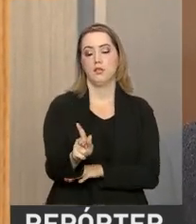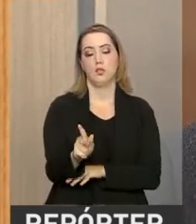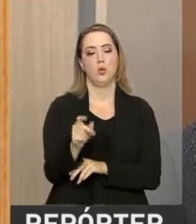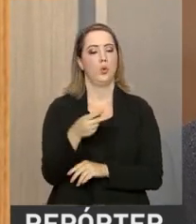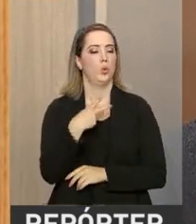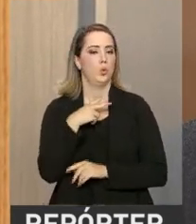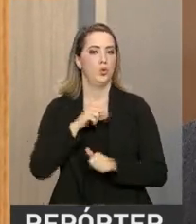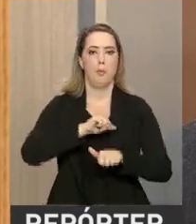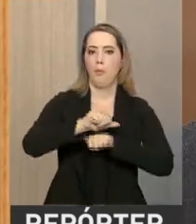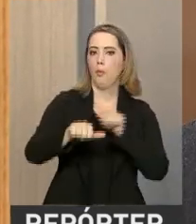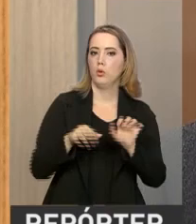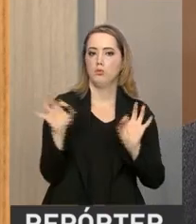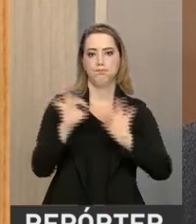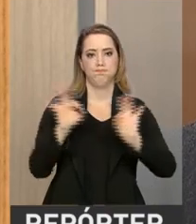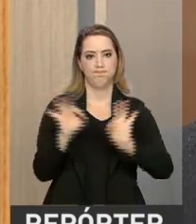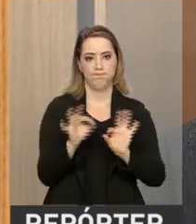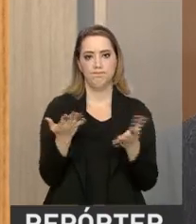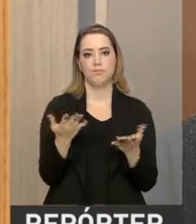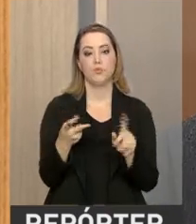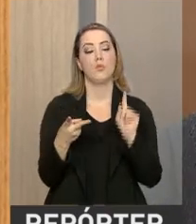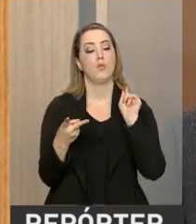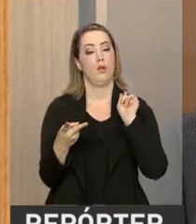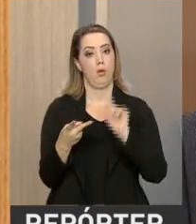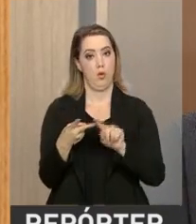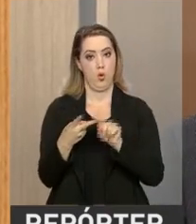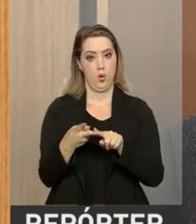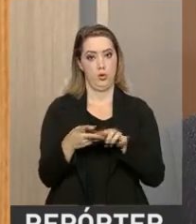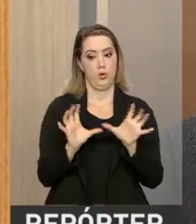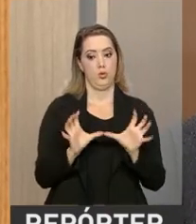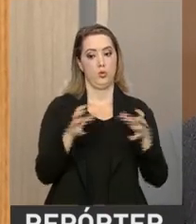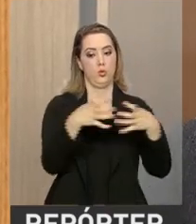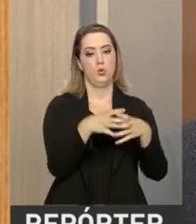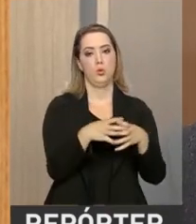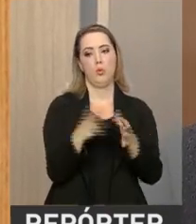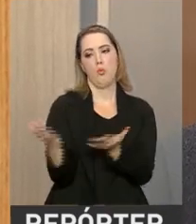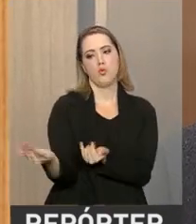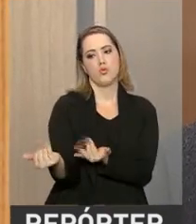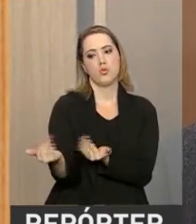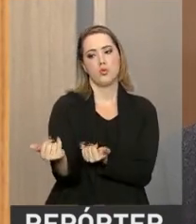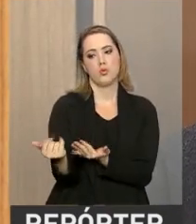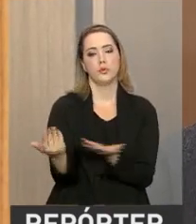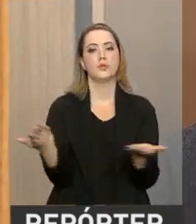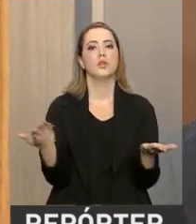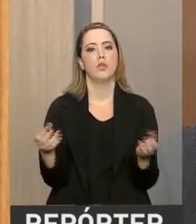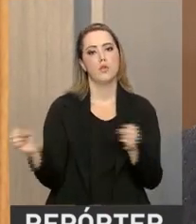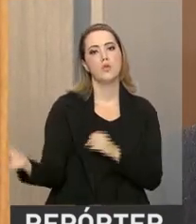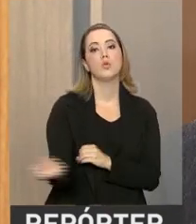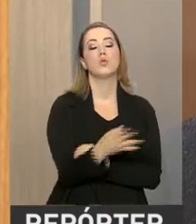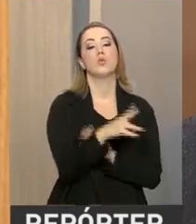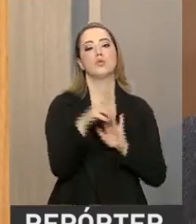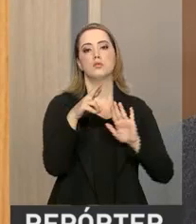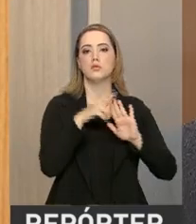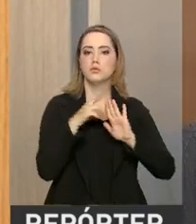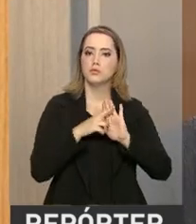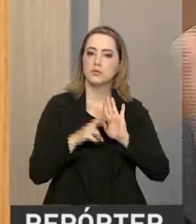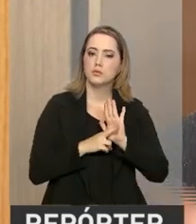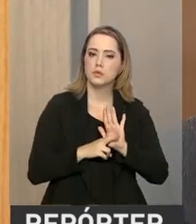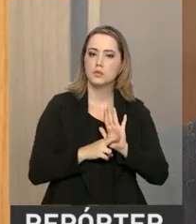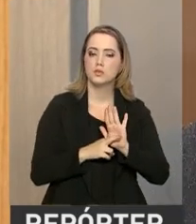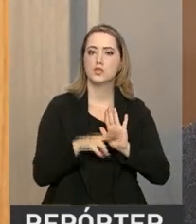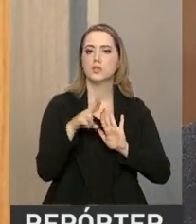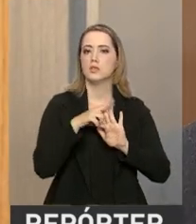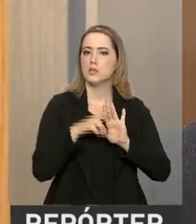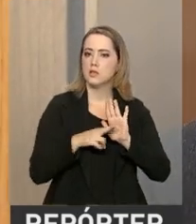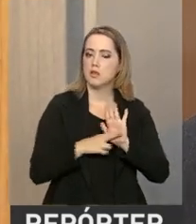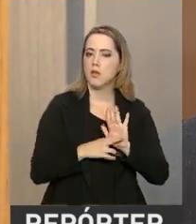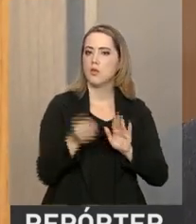mudar absolutamente nada para essas pessoas. Tem as pessoas mais jovens que aí vão se aplicar as regras novas que, não só é o que o